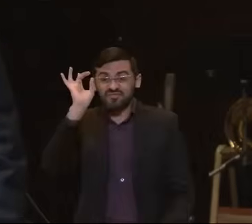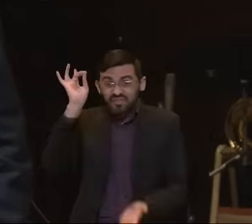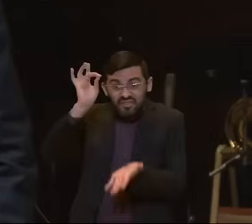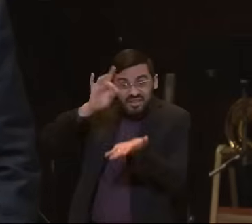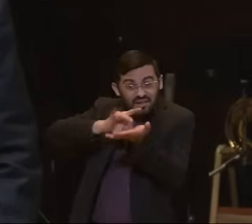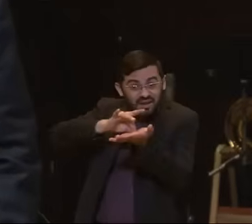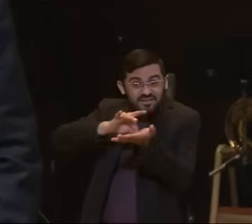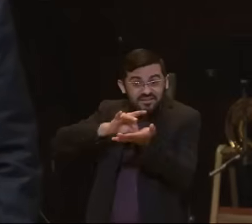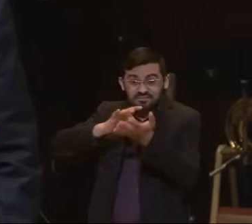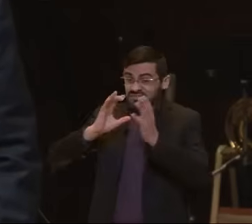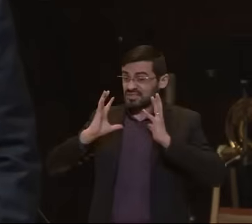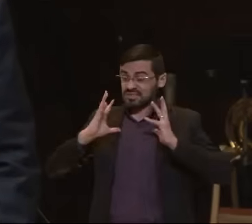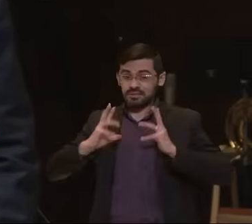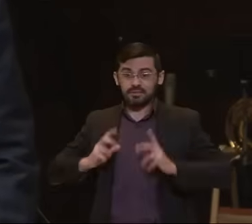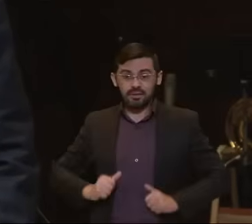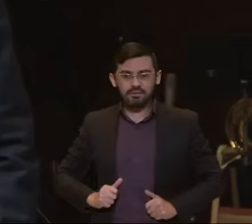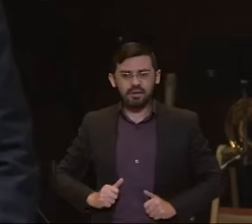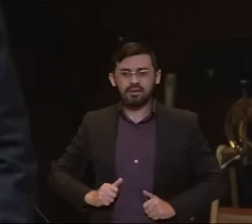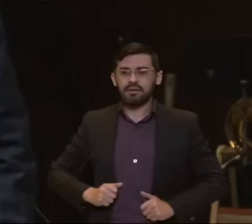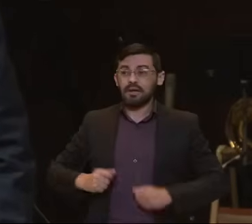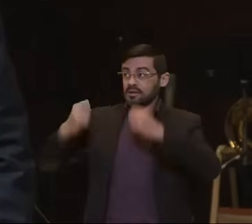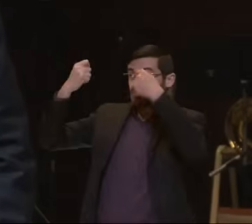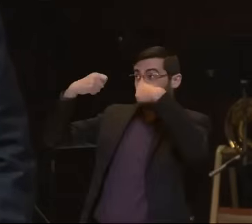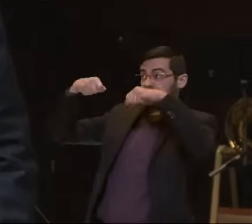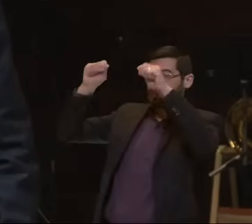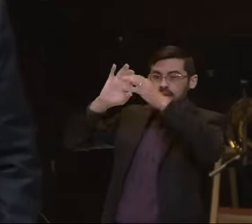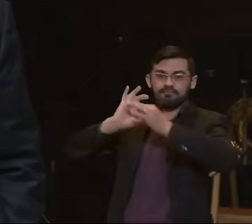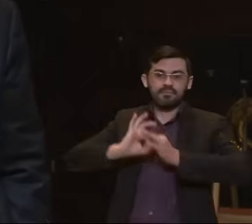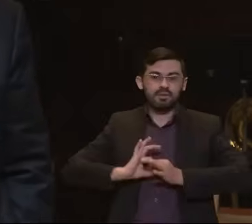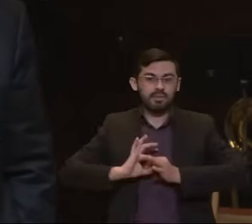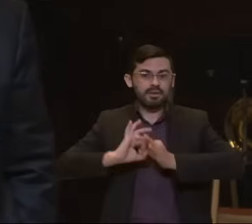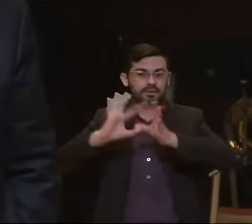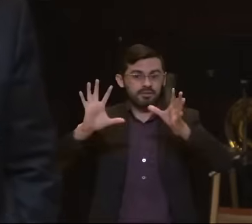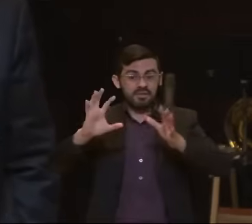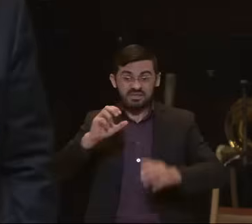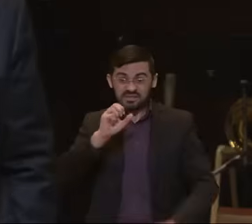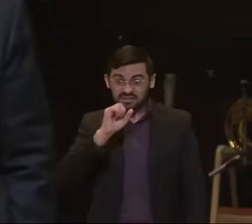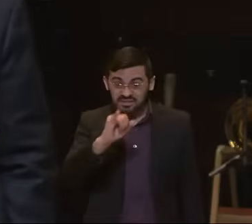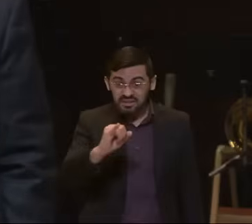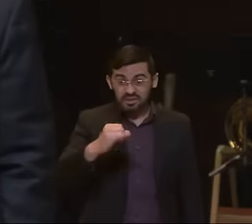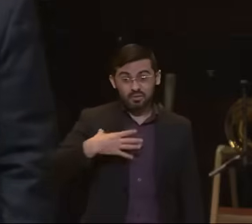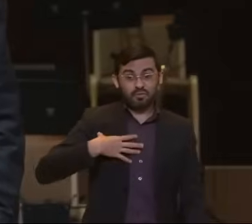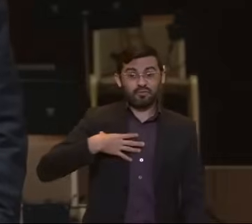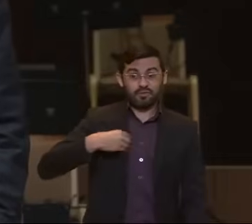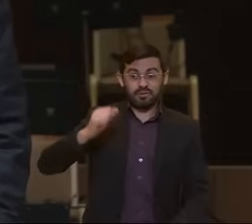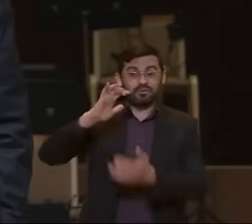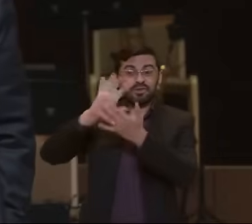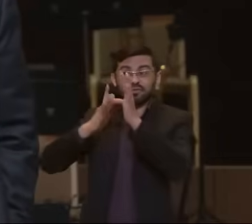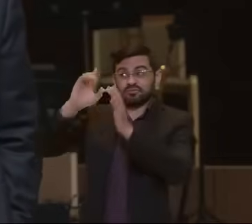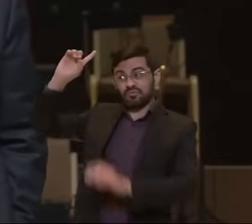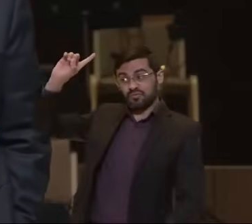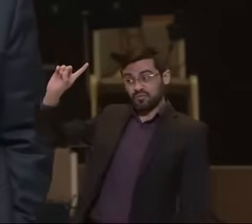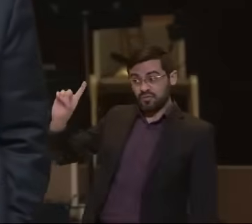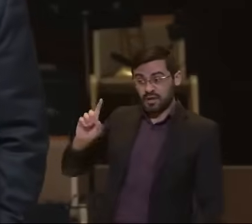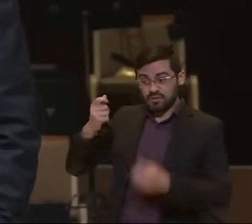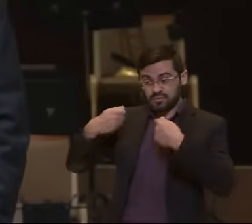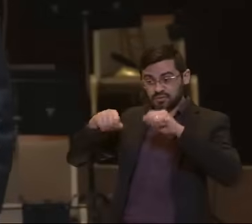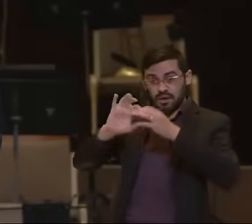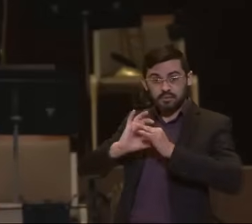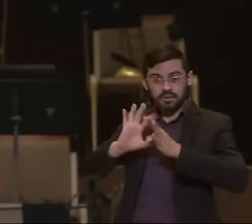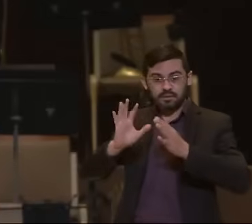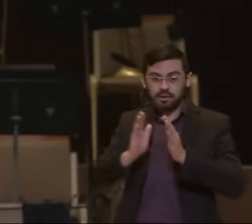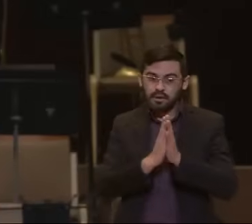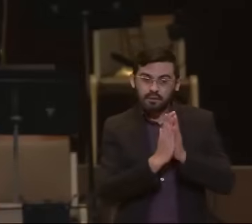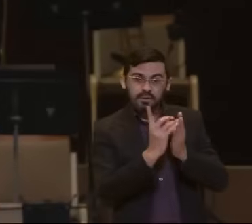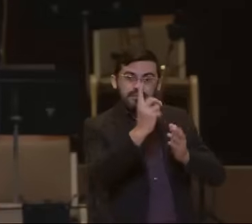a verdade nos liberta. E se o Filho vem e nos liberta, a Bíblia diz: vocês